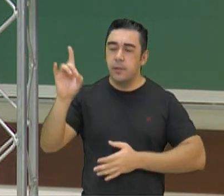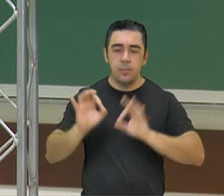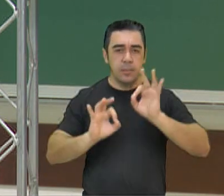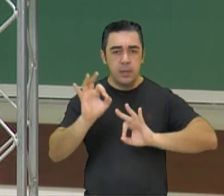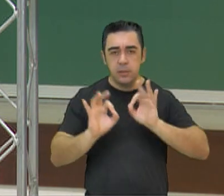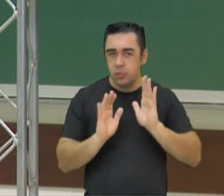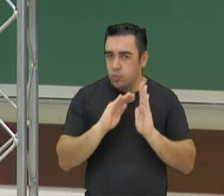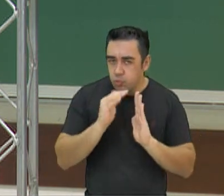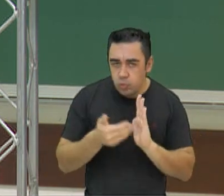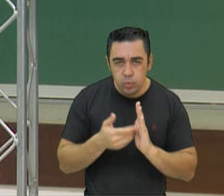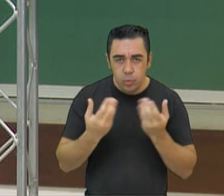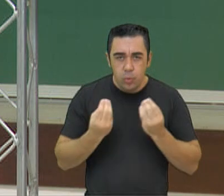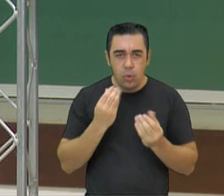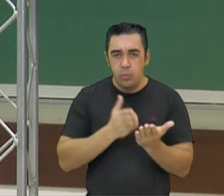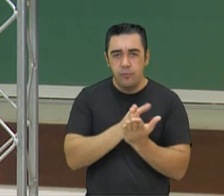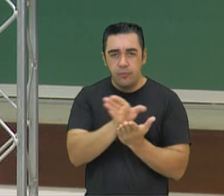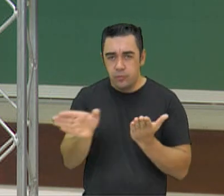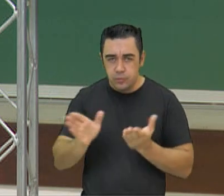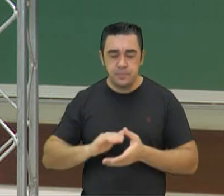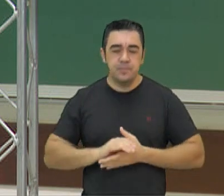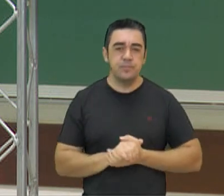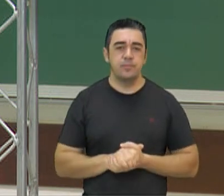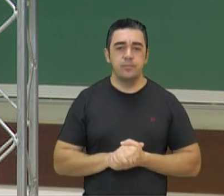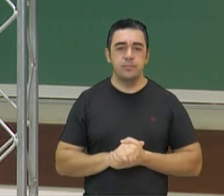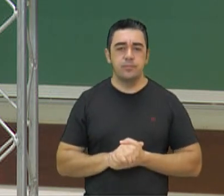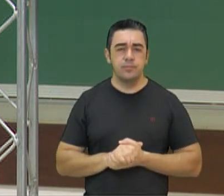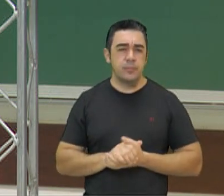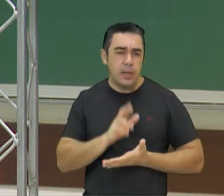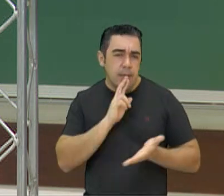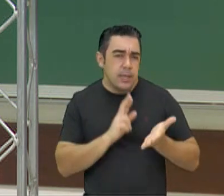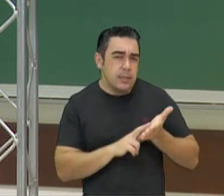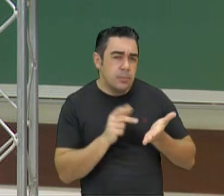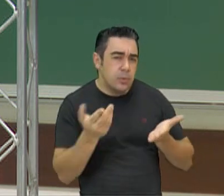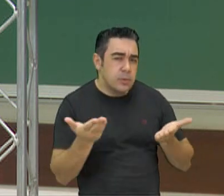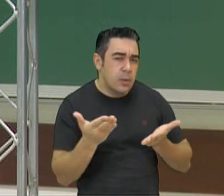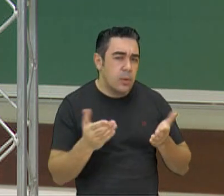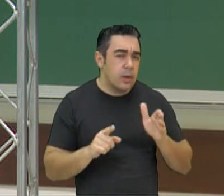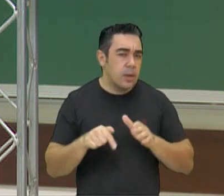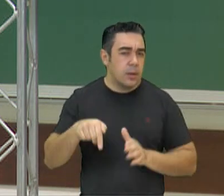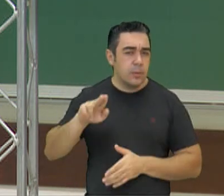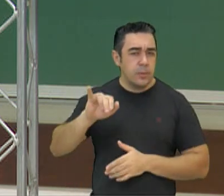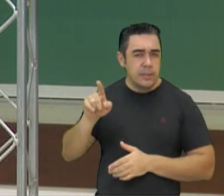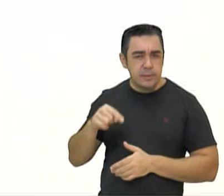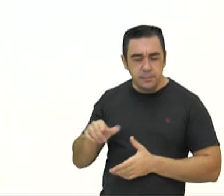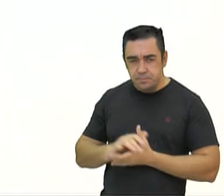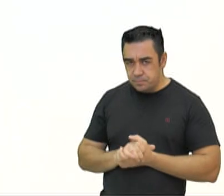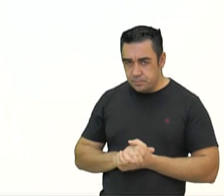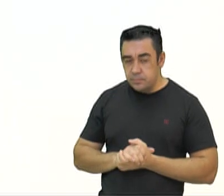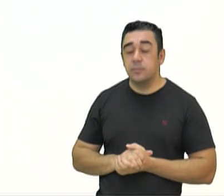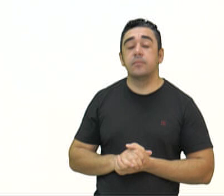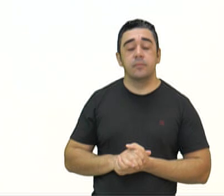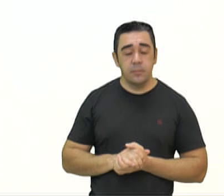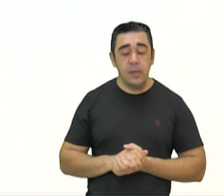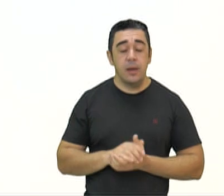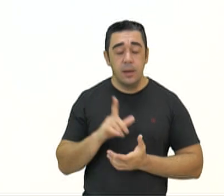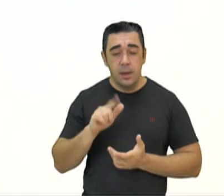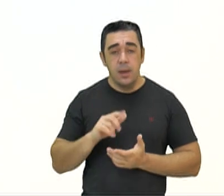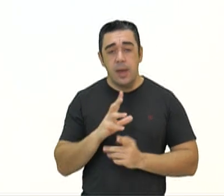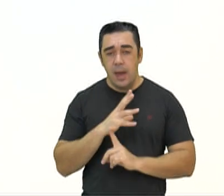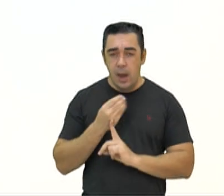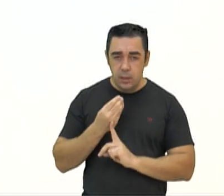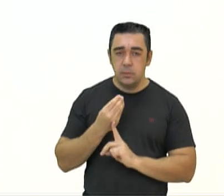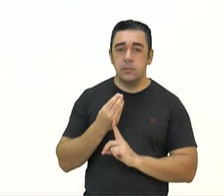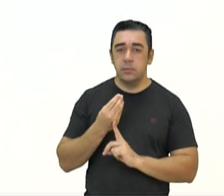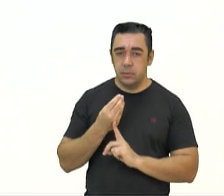planejado, e você não tem como fugir ao seu destino. Vamos responder um quiz aqui, tá? Sobre a arte das catacumbas, é